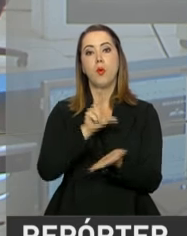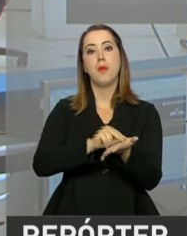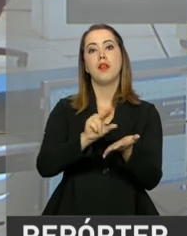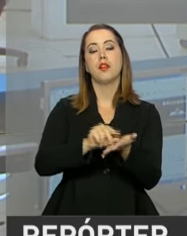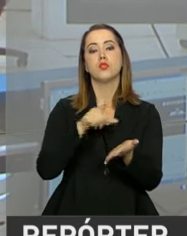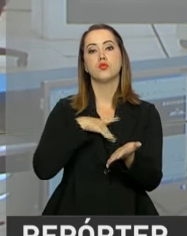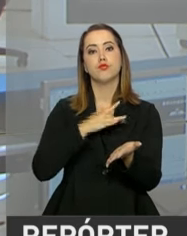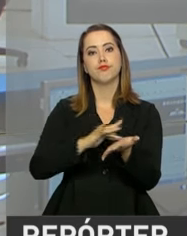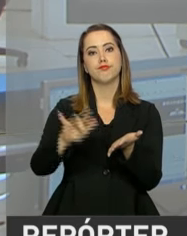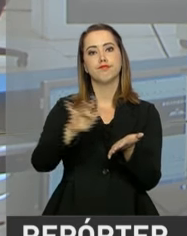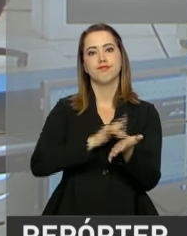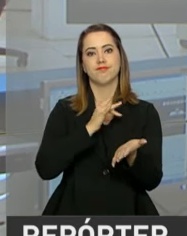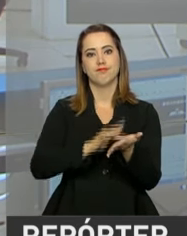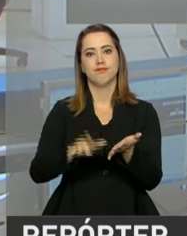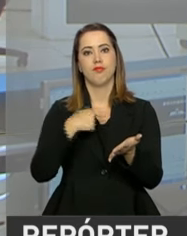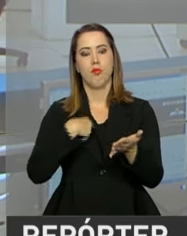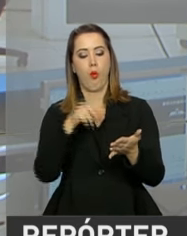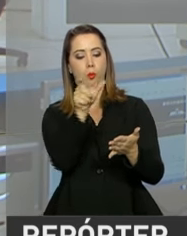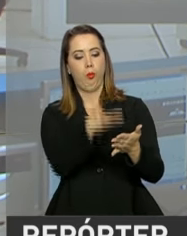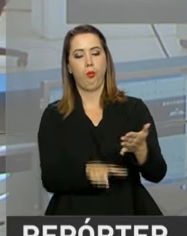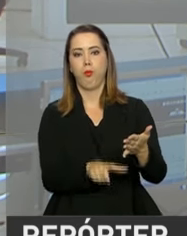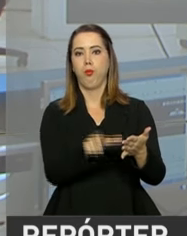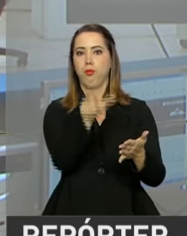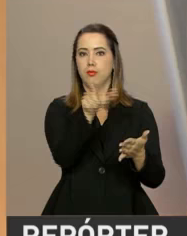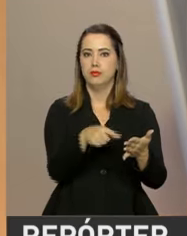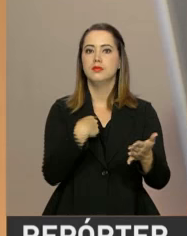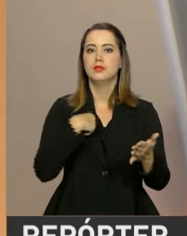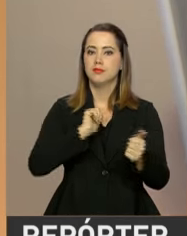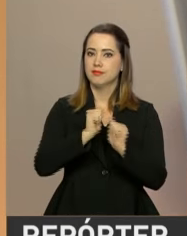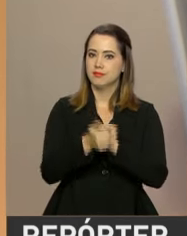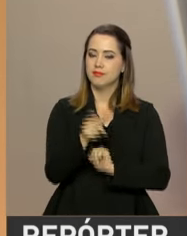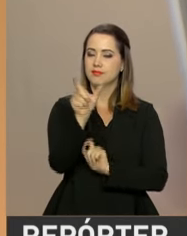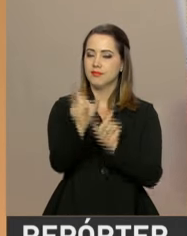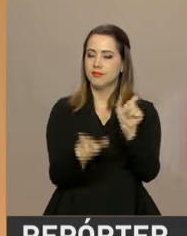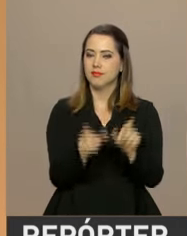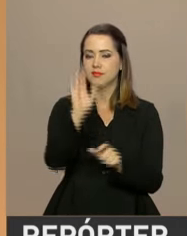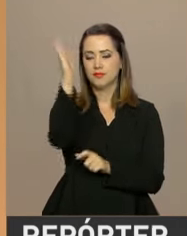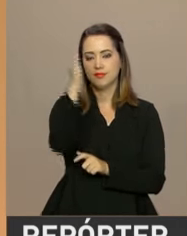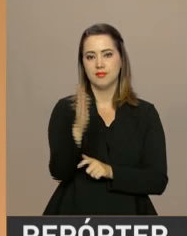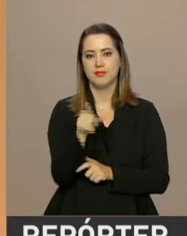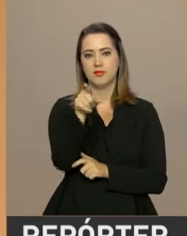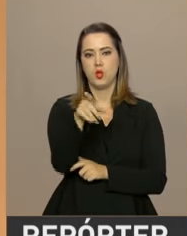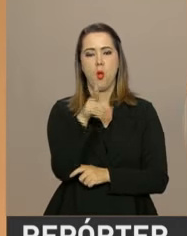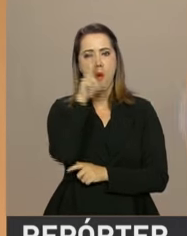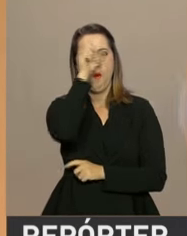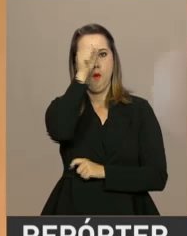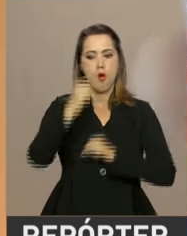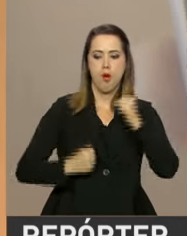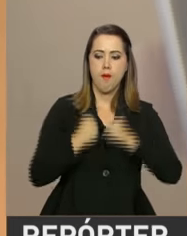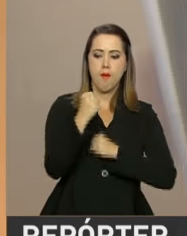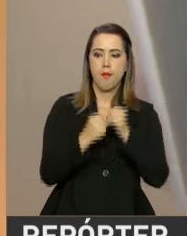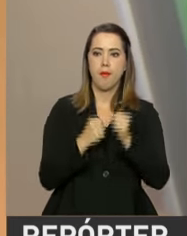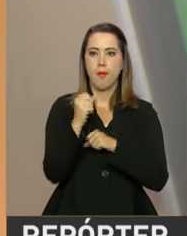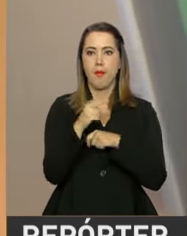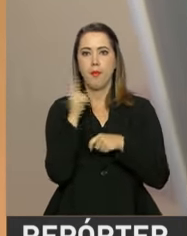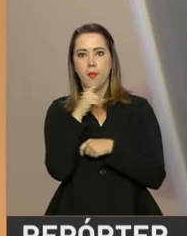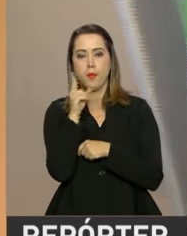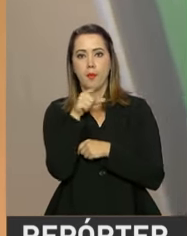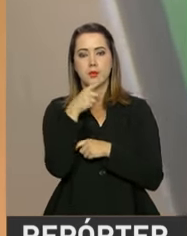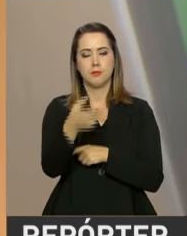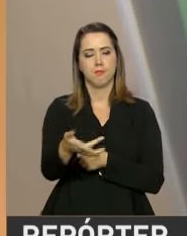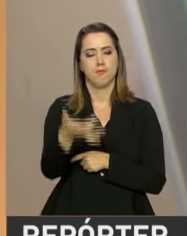tablets, onde os personagens são os atletas brasileiros. Força, velocidade, agilidade,